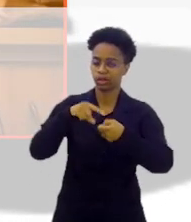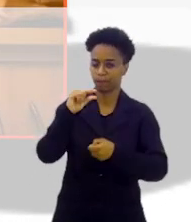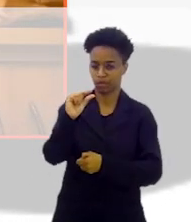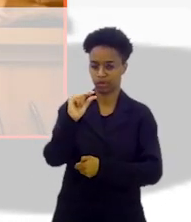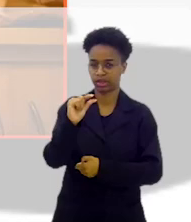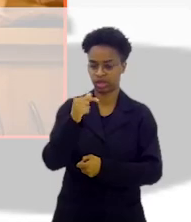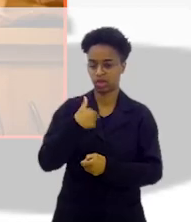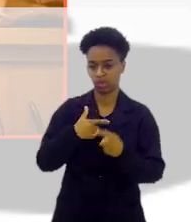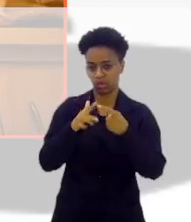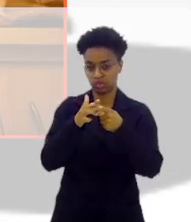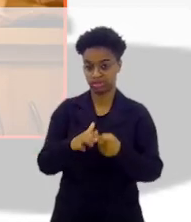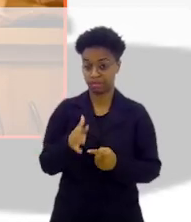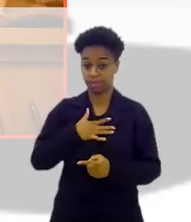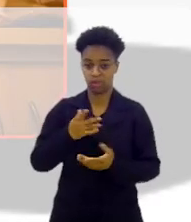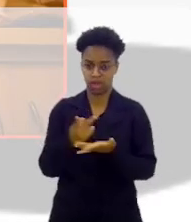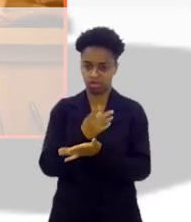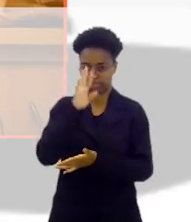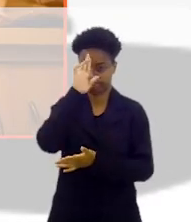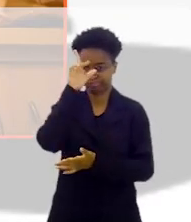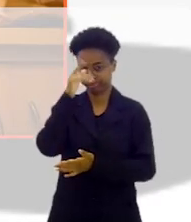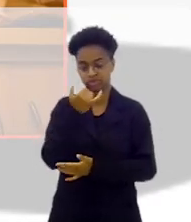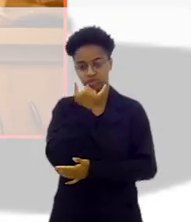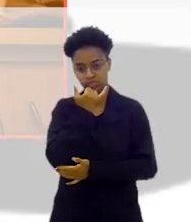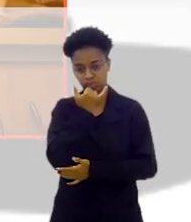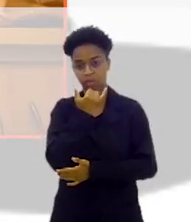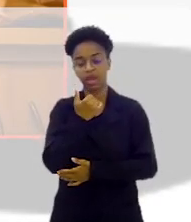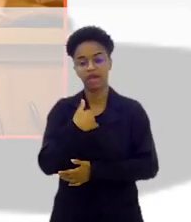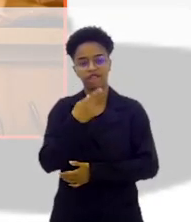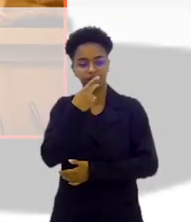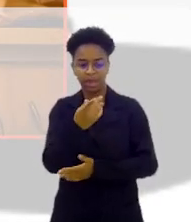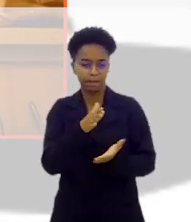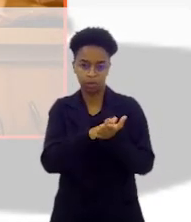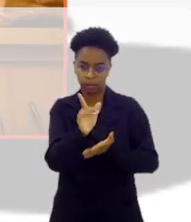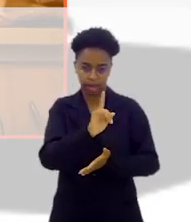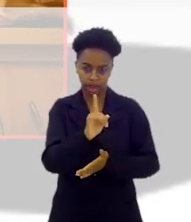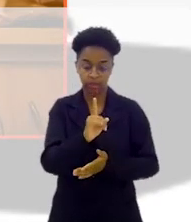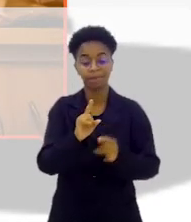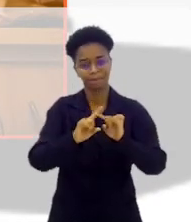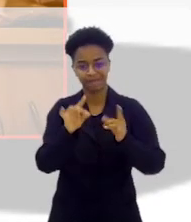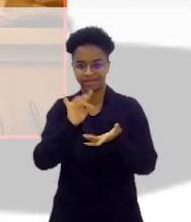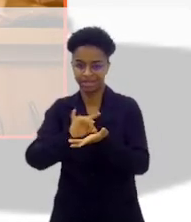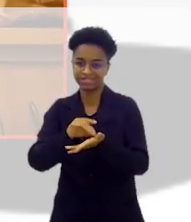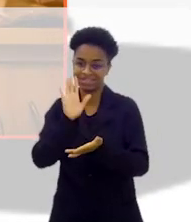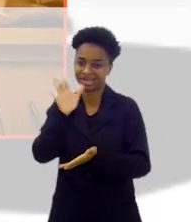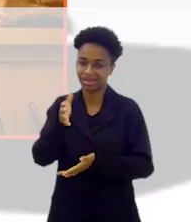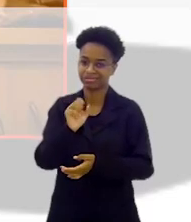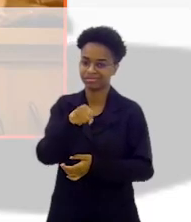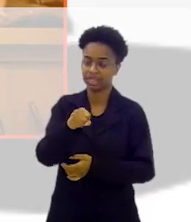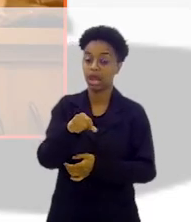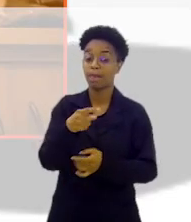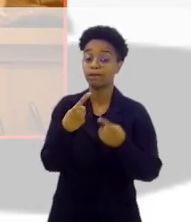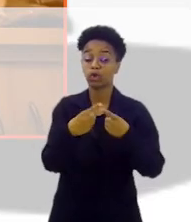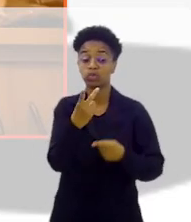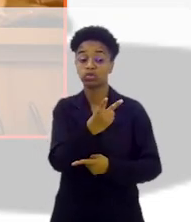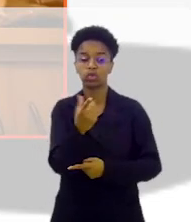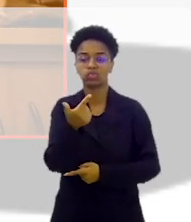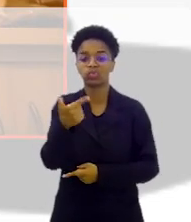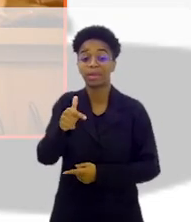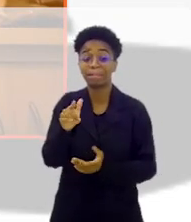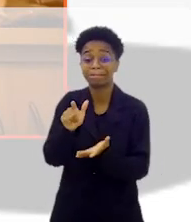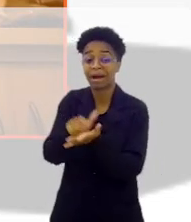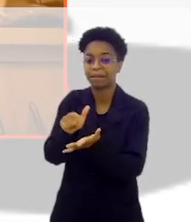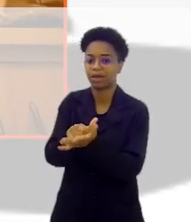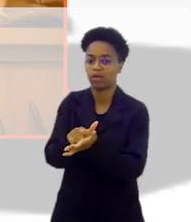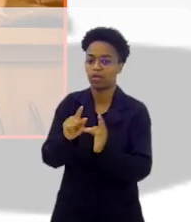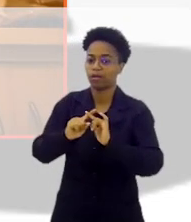consertar e voltar um pouquinho atrás e consertar um erro que eu cometi. Eu disse que o livro não foi publicado. Foi sim. Ele não foi publicado, esses dois,